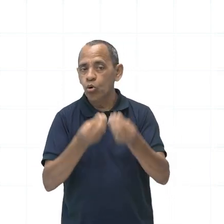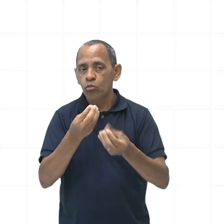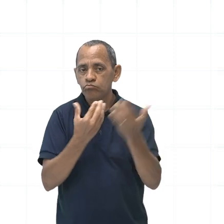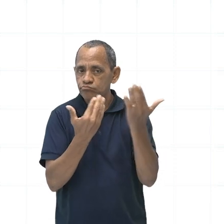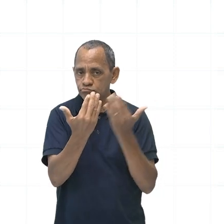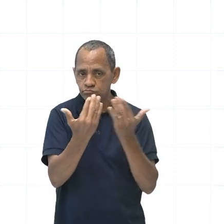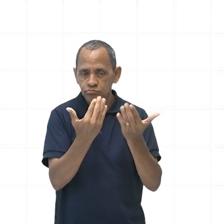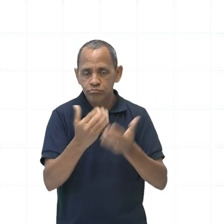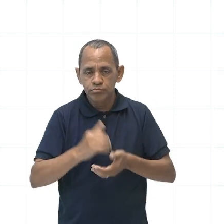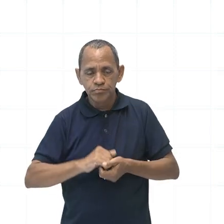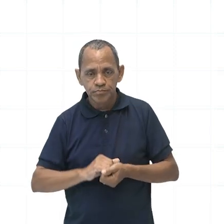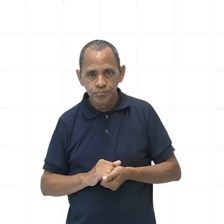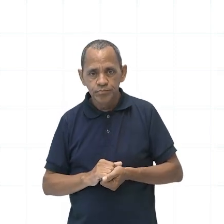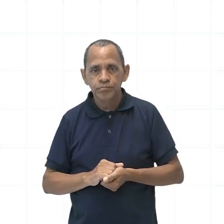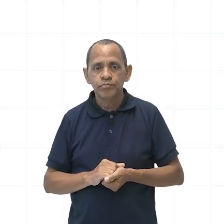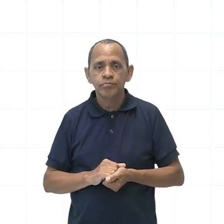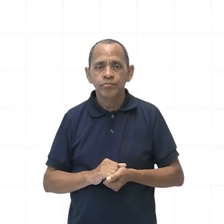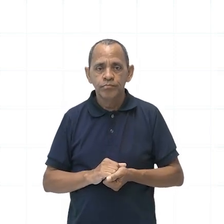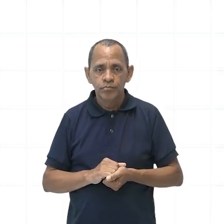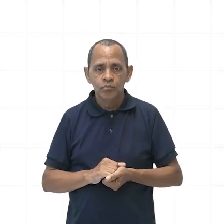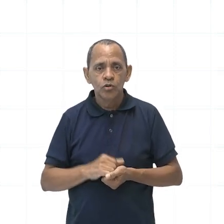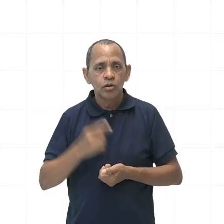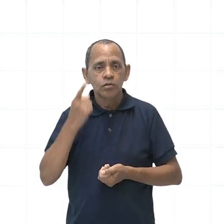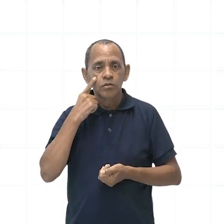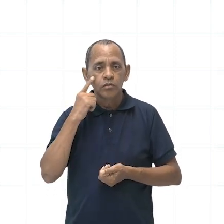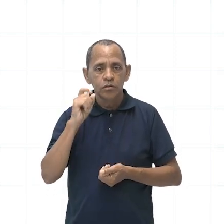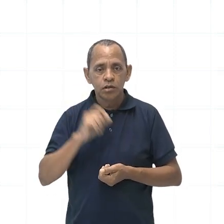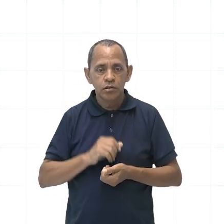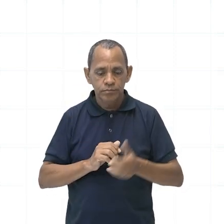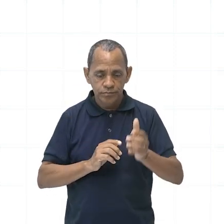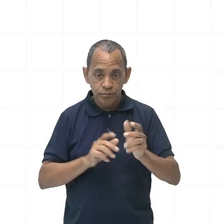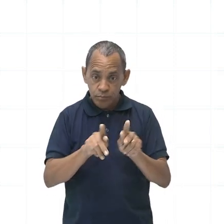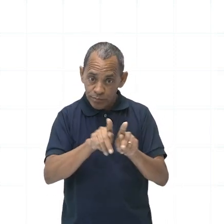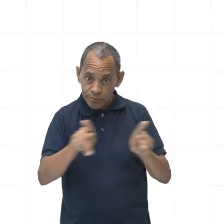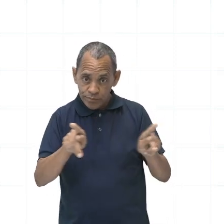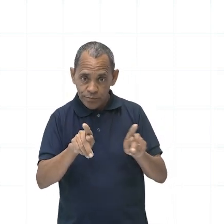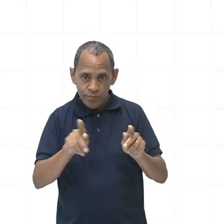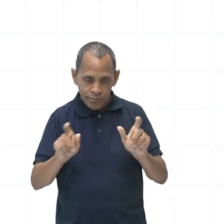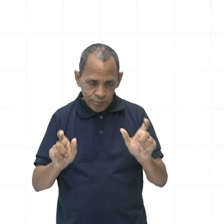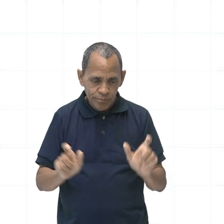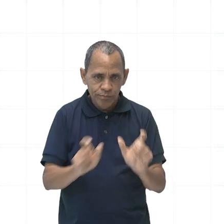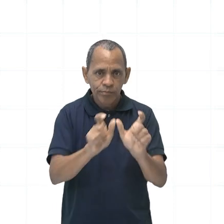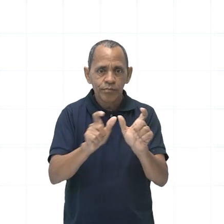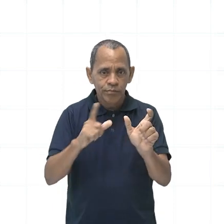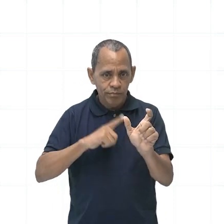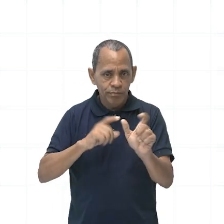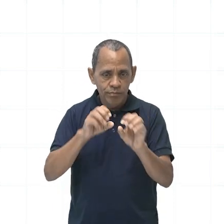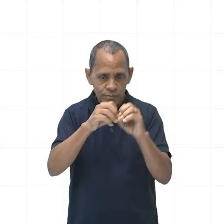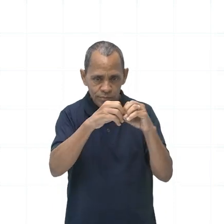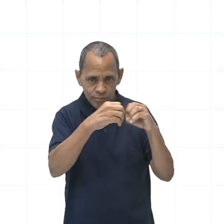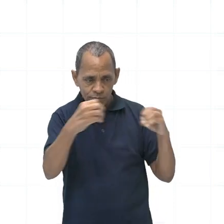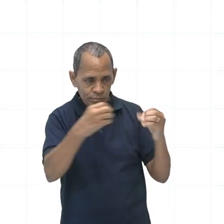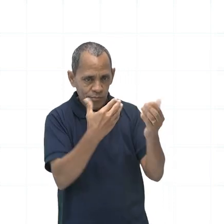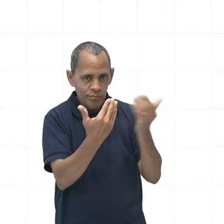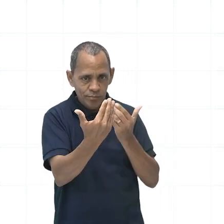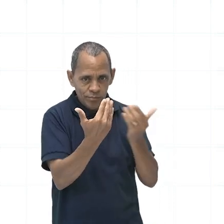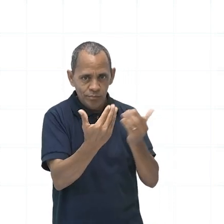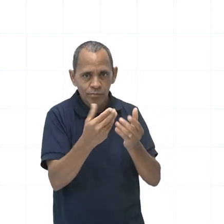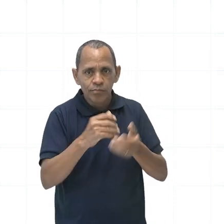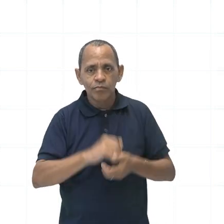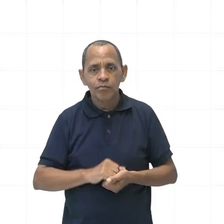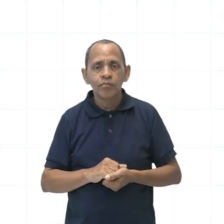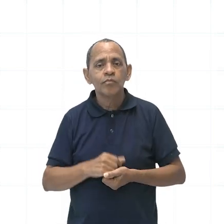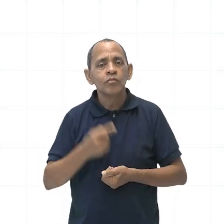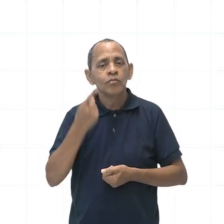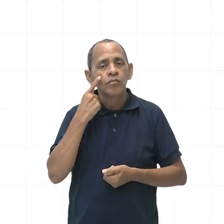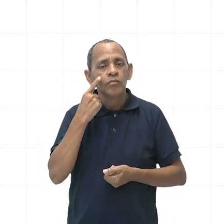servem para comparação. É isto mesmo, né? Então, o que eu vou observar é que num período composto que tem uma